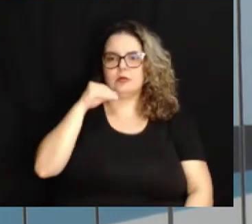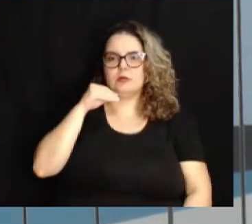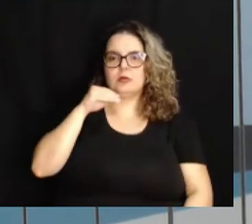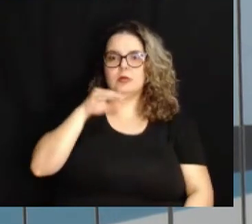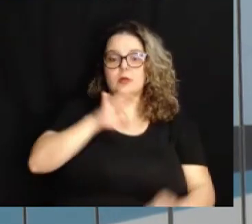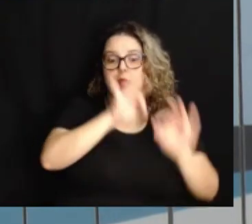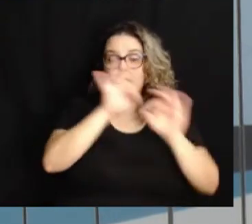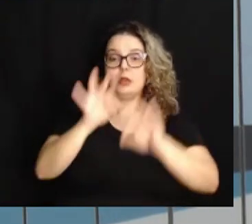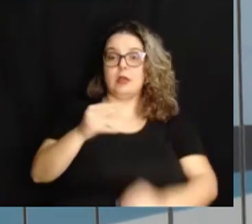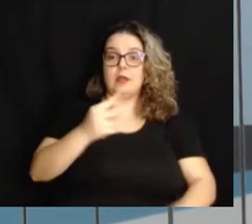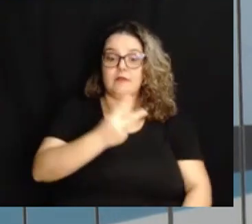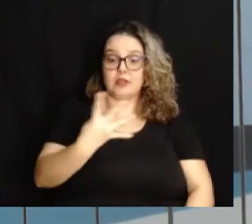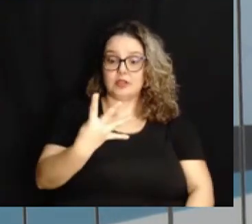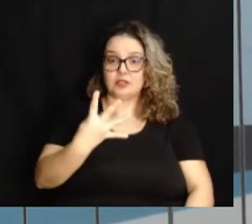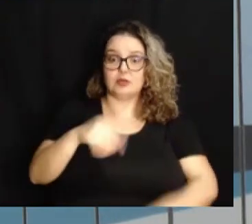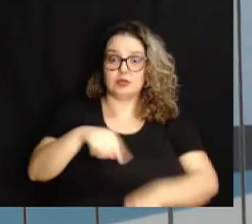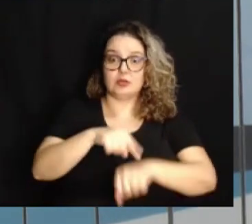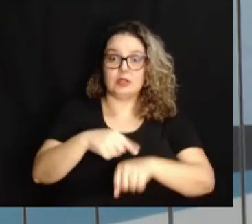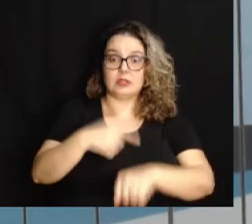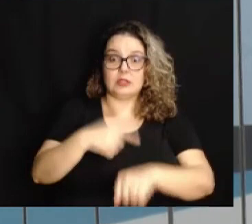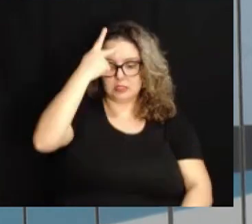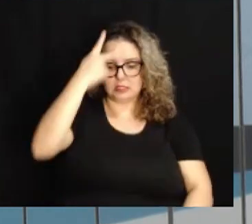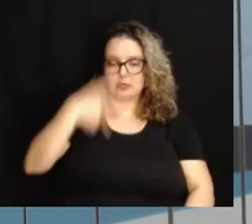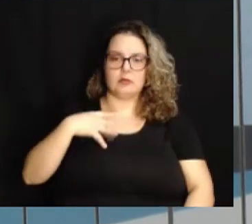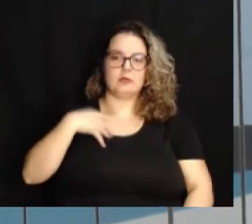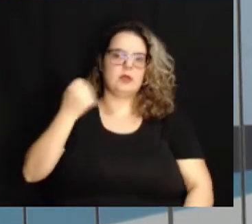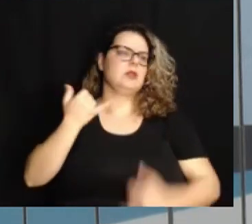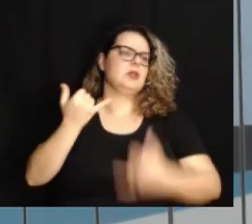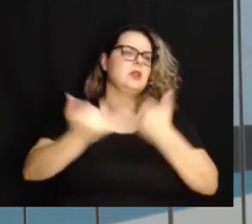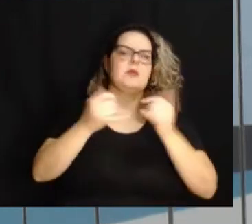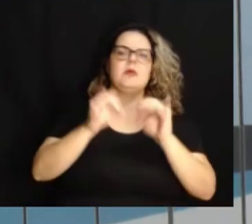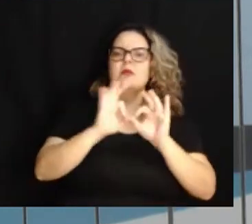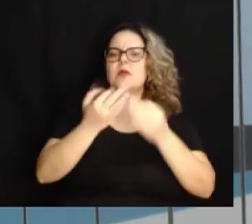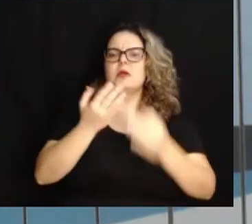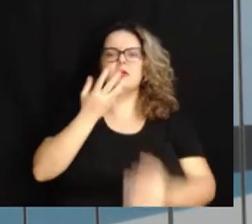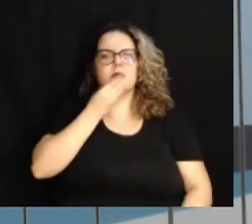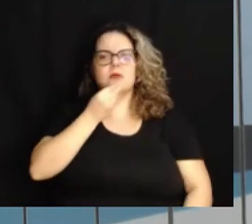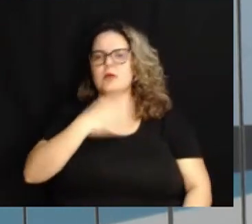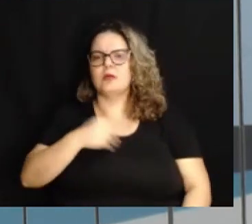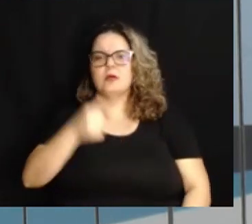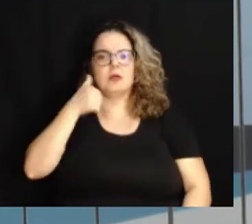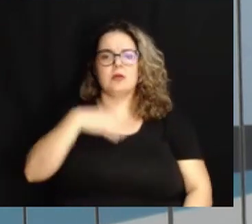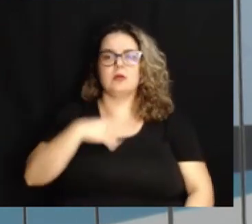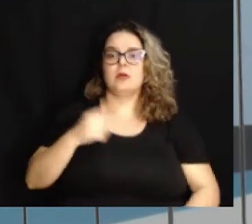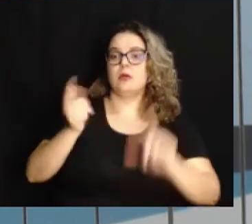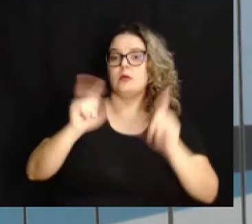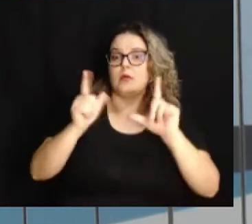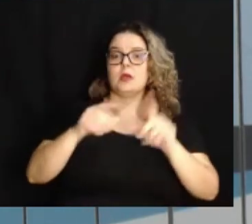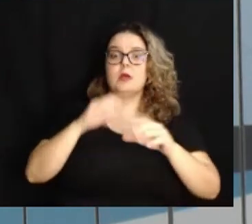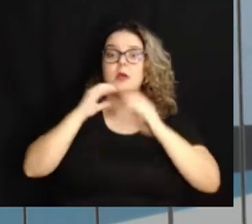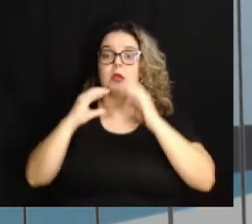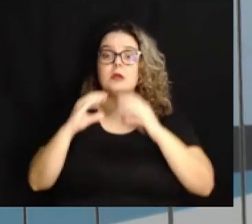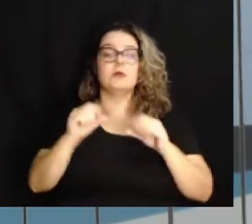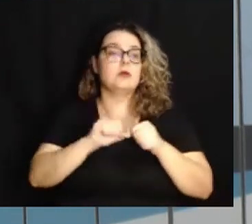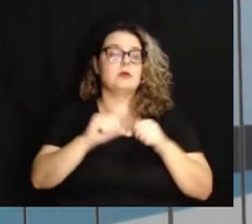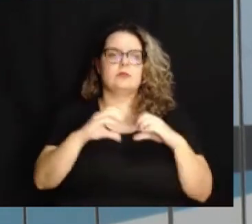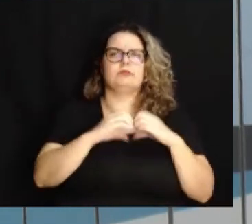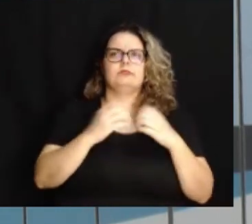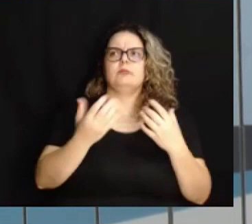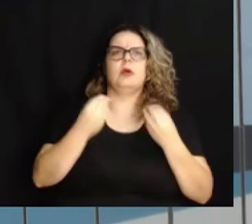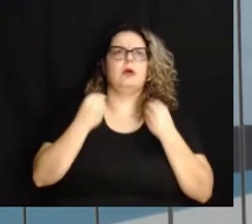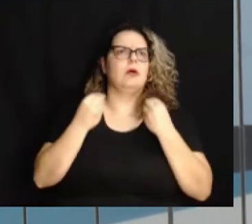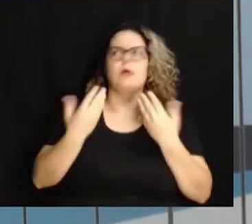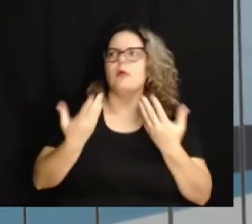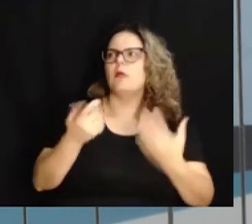cometer suicídio, ele estava brincando com a família, com os filhos, estava gravando programa de TV, cantando, fazendo o que ama. Então você fala, mas como assim essa pessoa tem depressão?